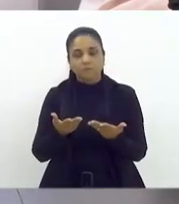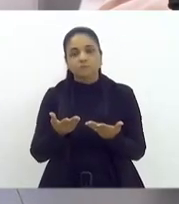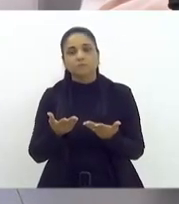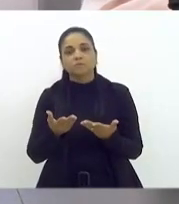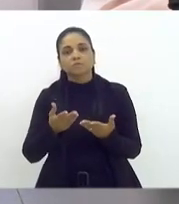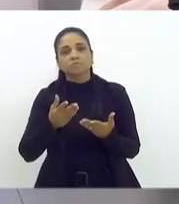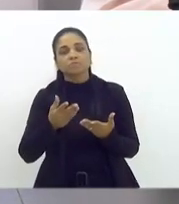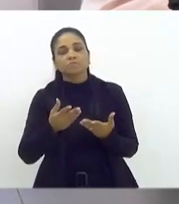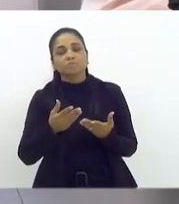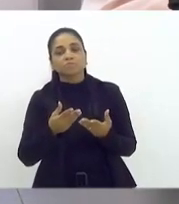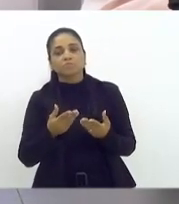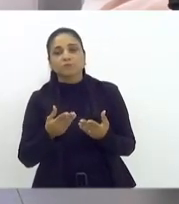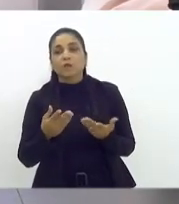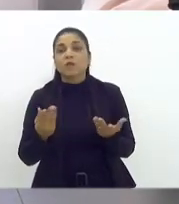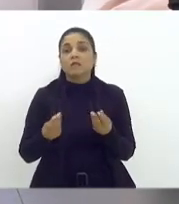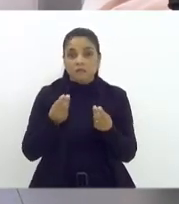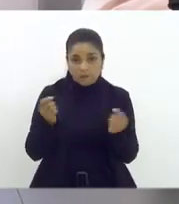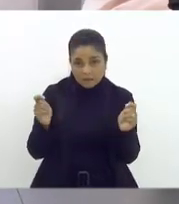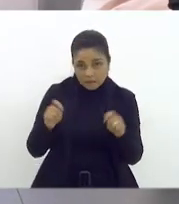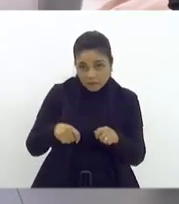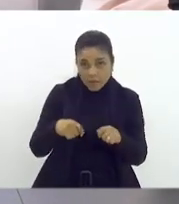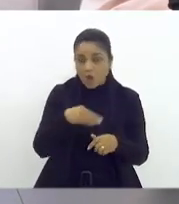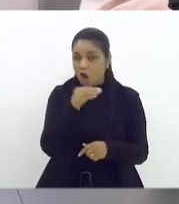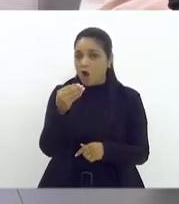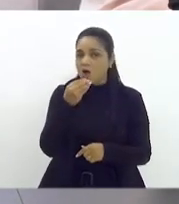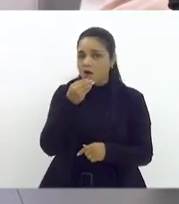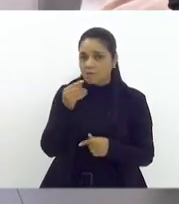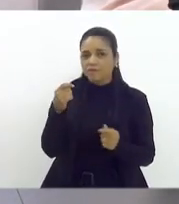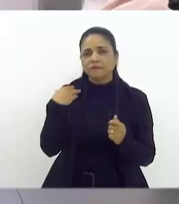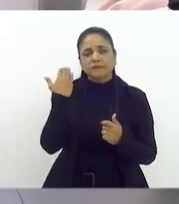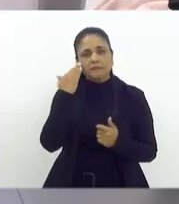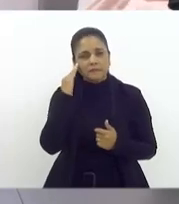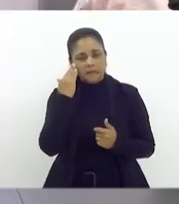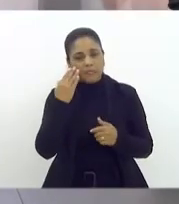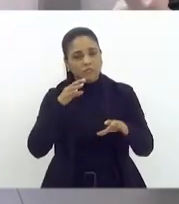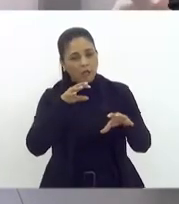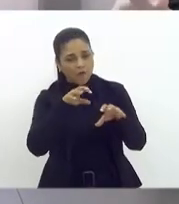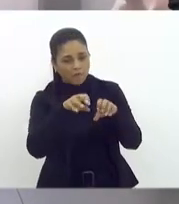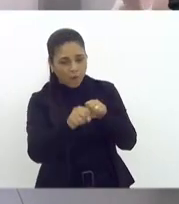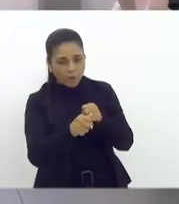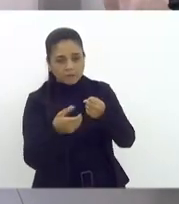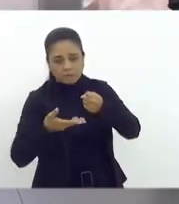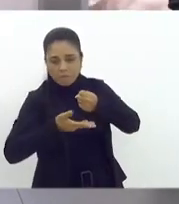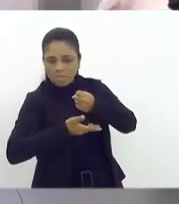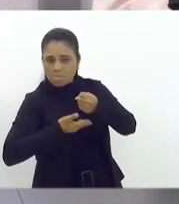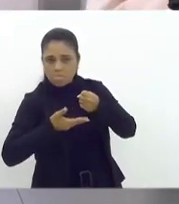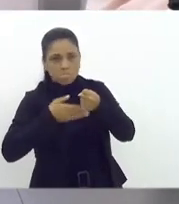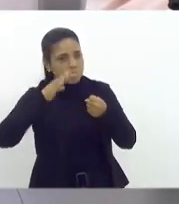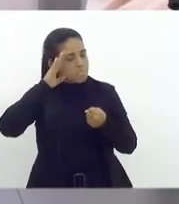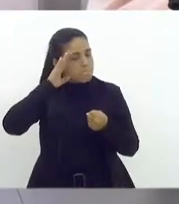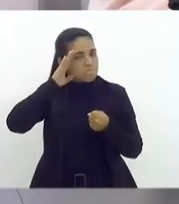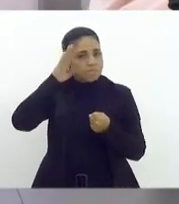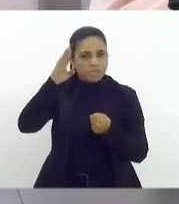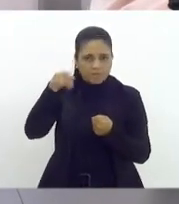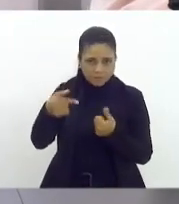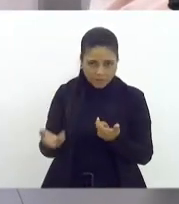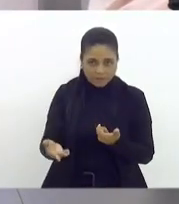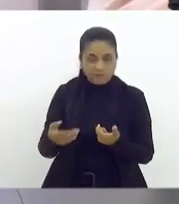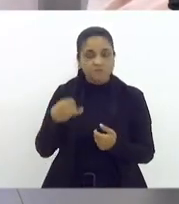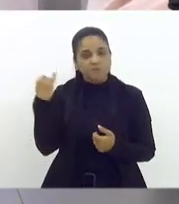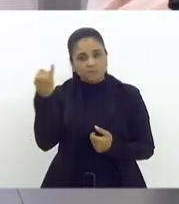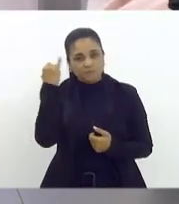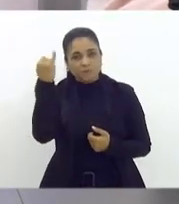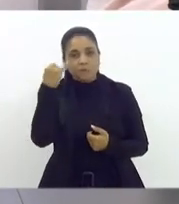porque a gente também obviamente entende que a formação é um pilar fundamental importante então gostaria de saber